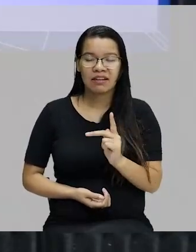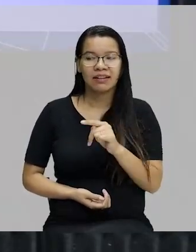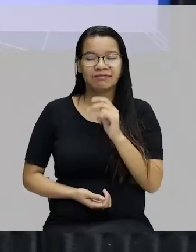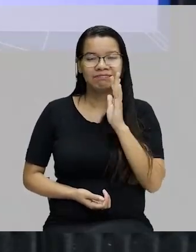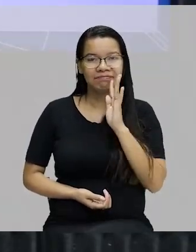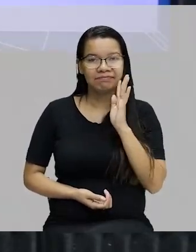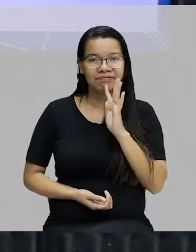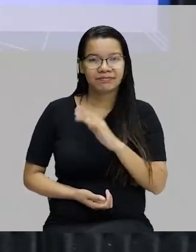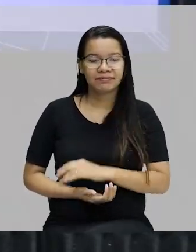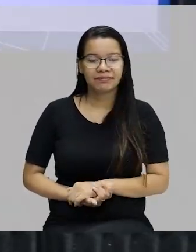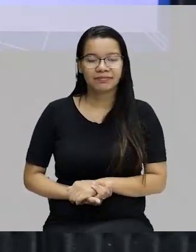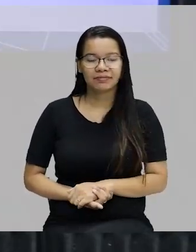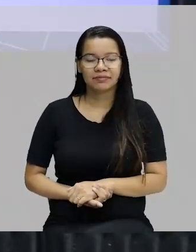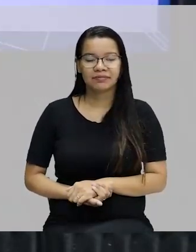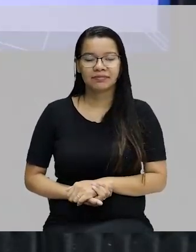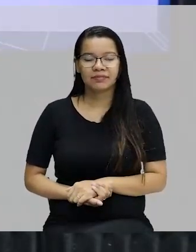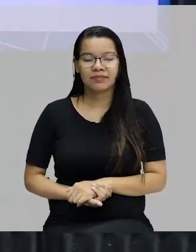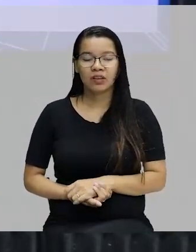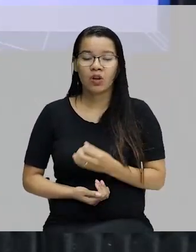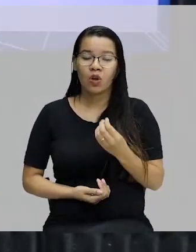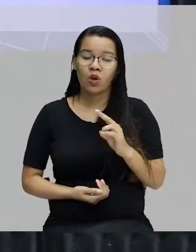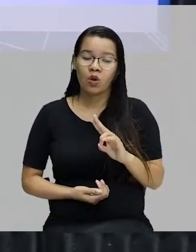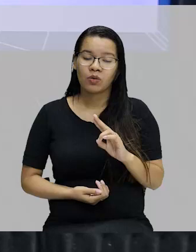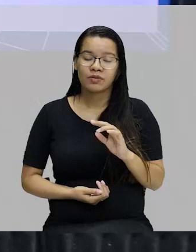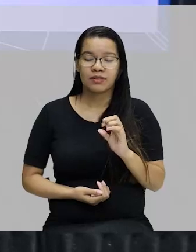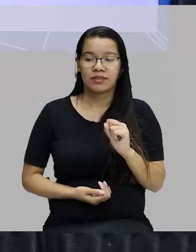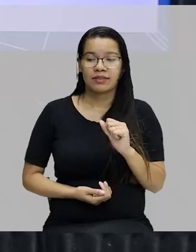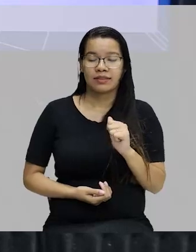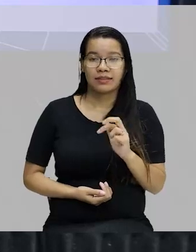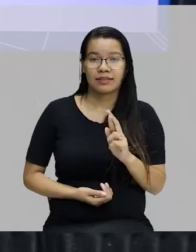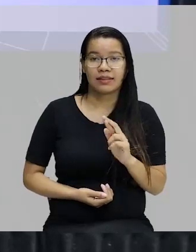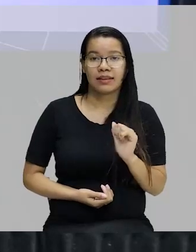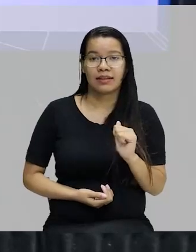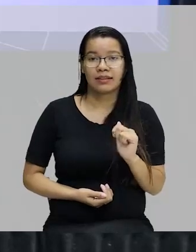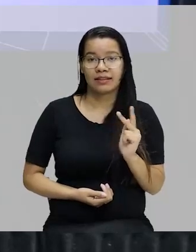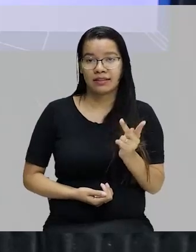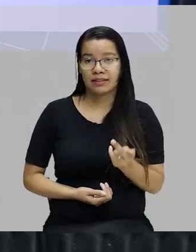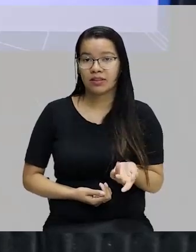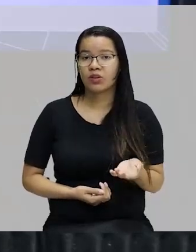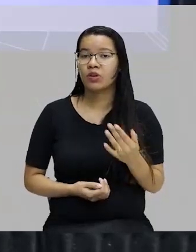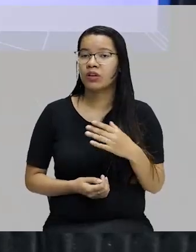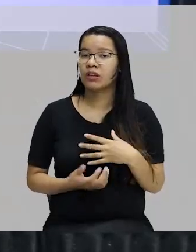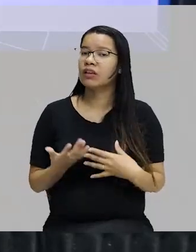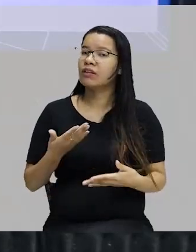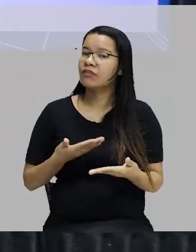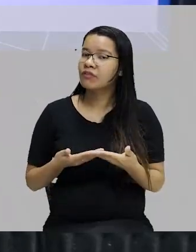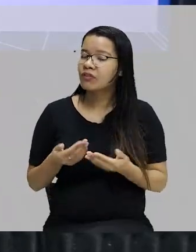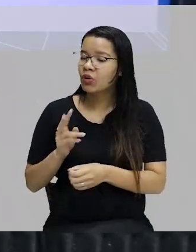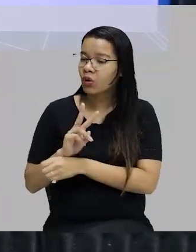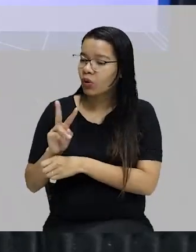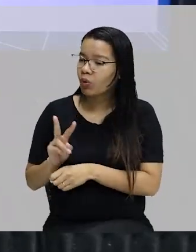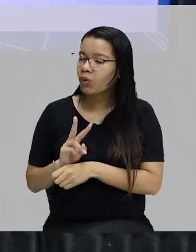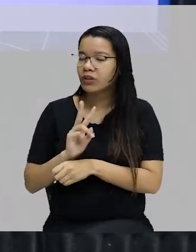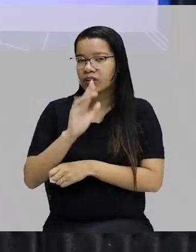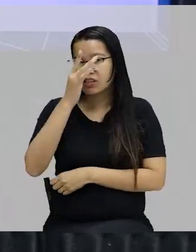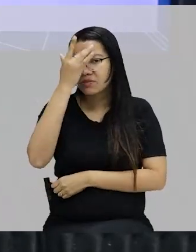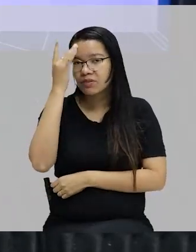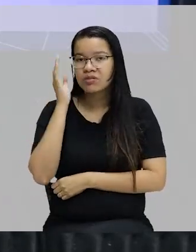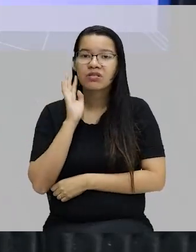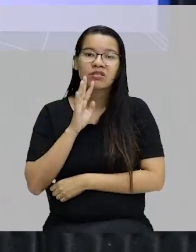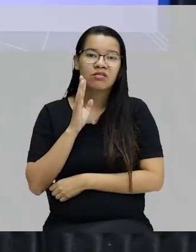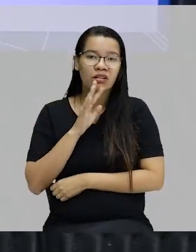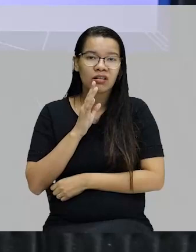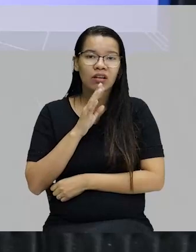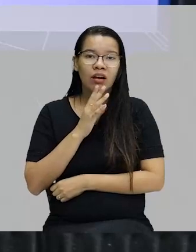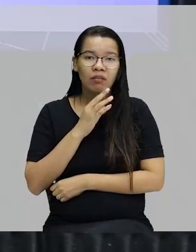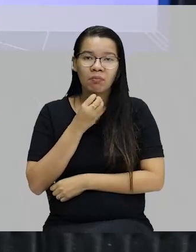people nicely. A Sarah trata as pessoas de uma forma legal ou de uma forma